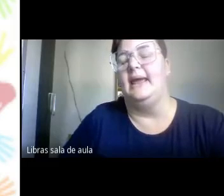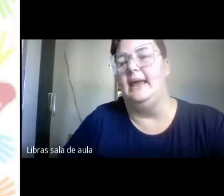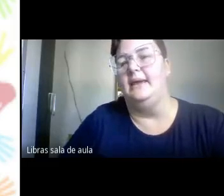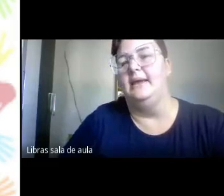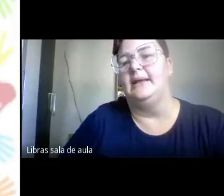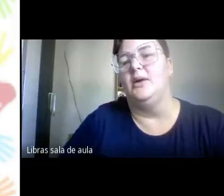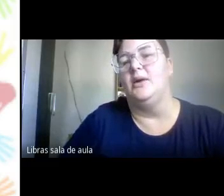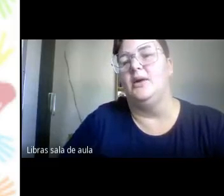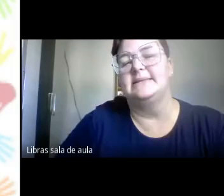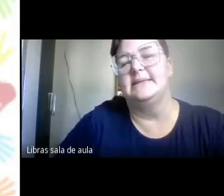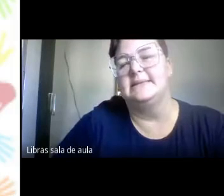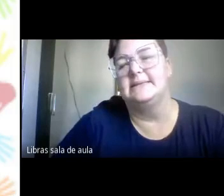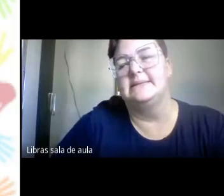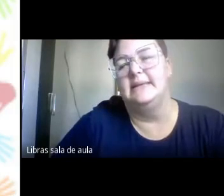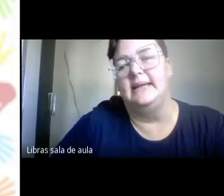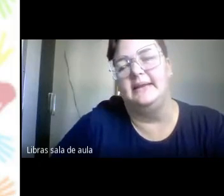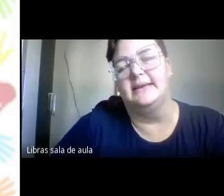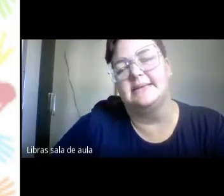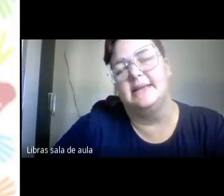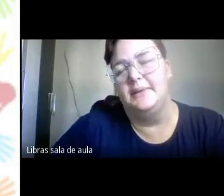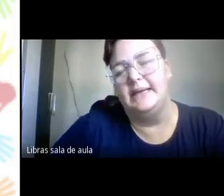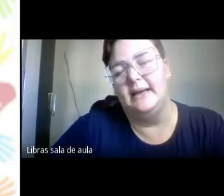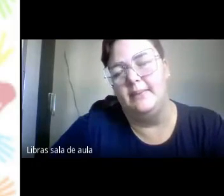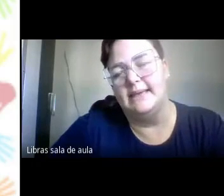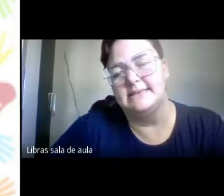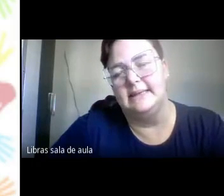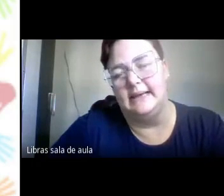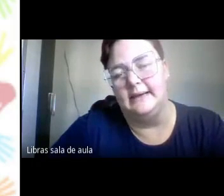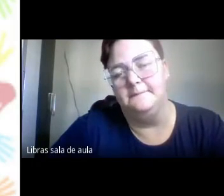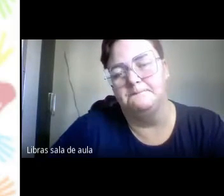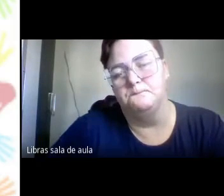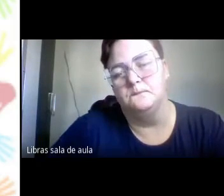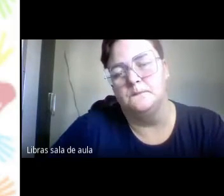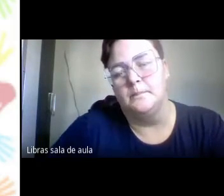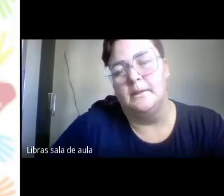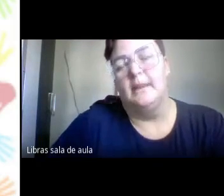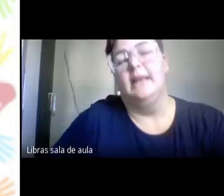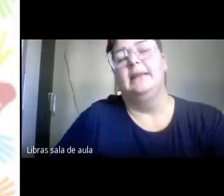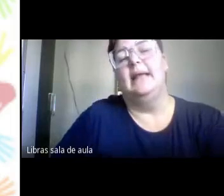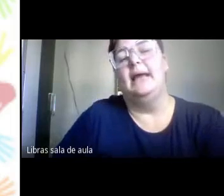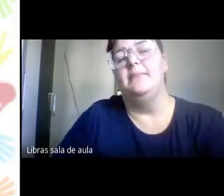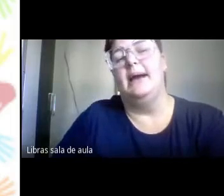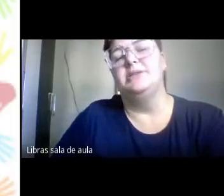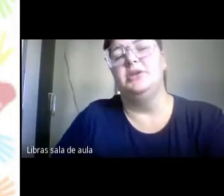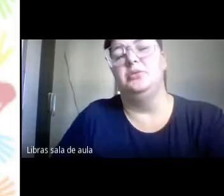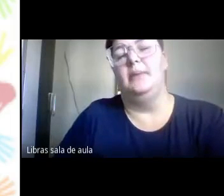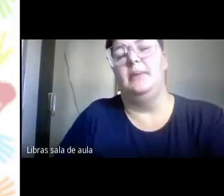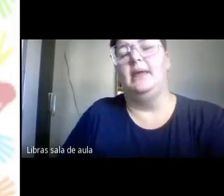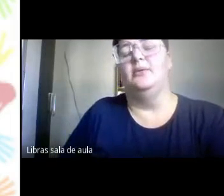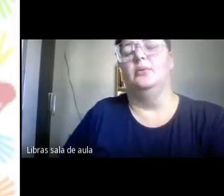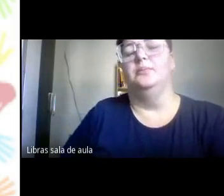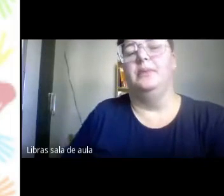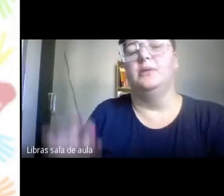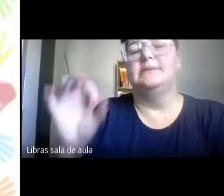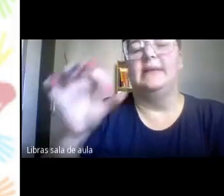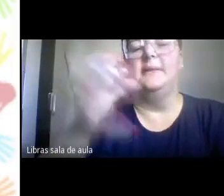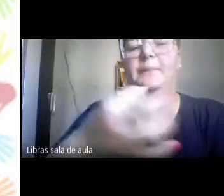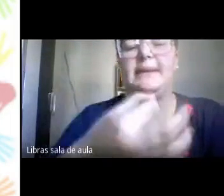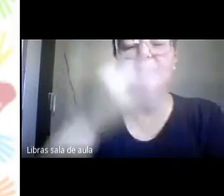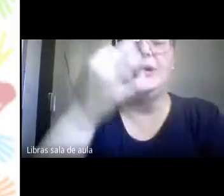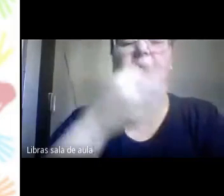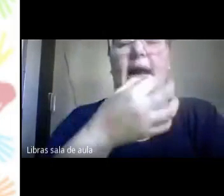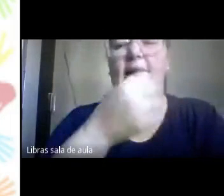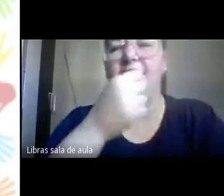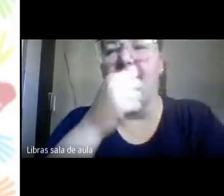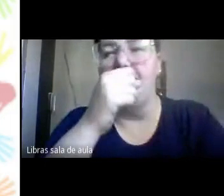letra E, em cada uma dessas letrinhas que estão ali na mesa, tá? Na imagem do meio, eu usei